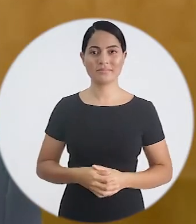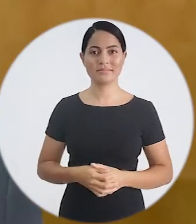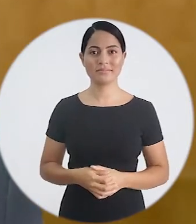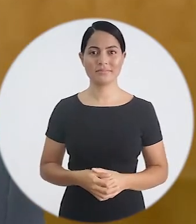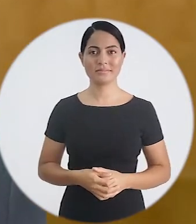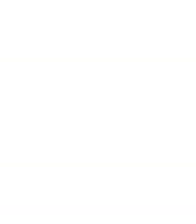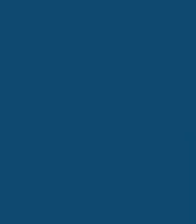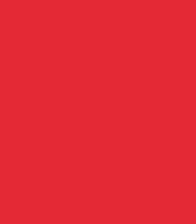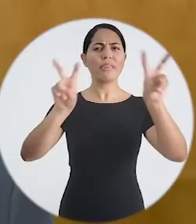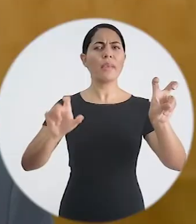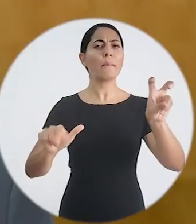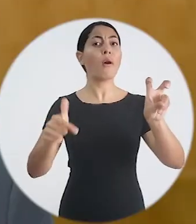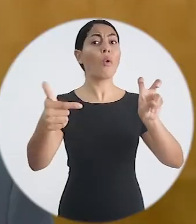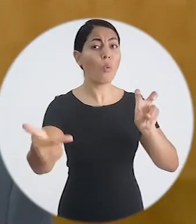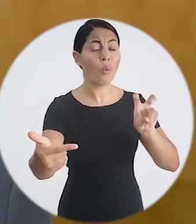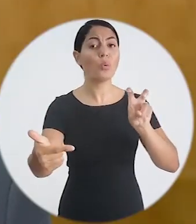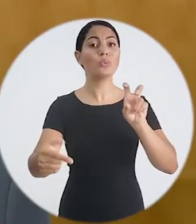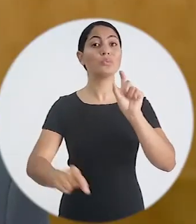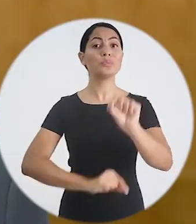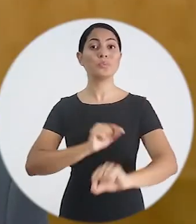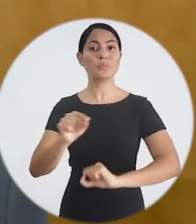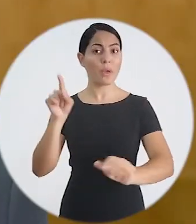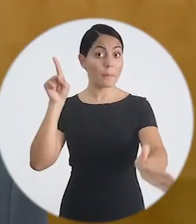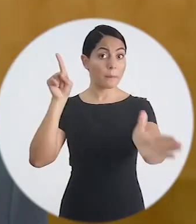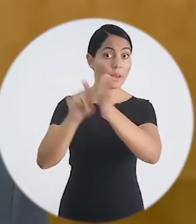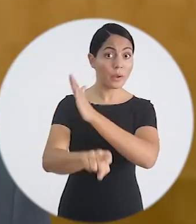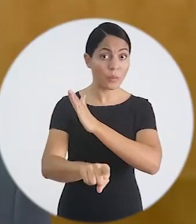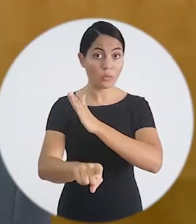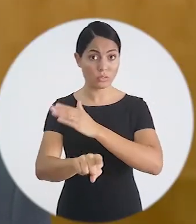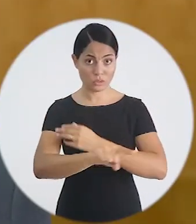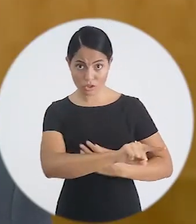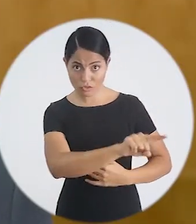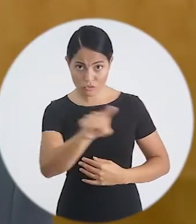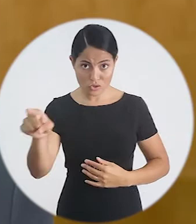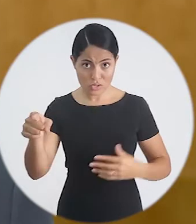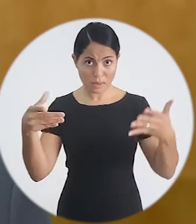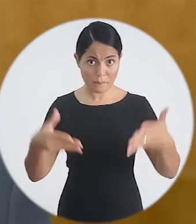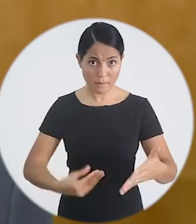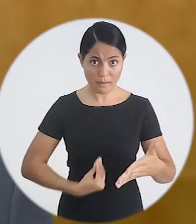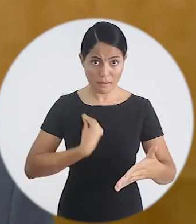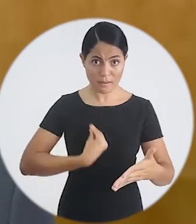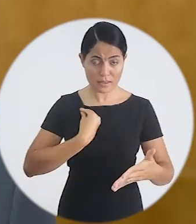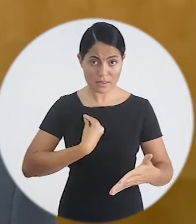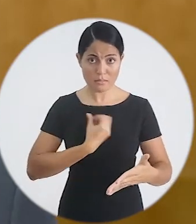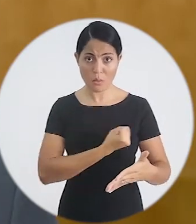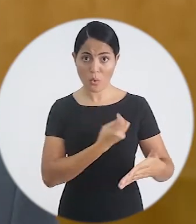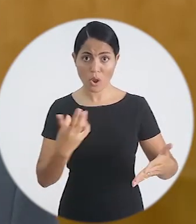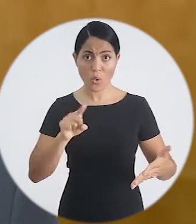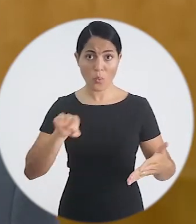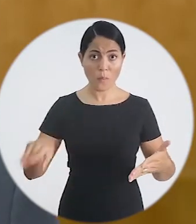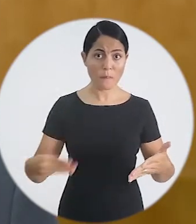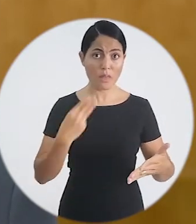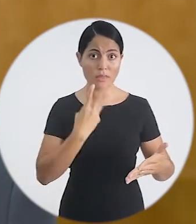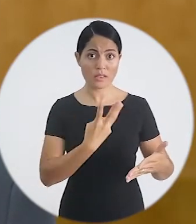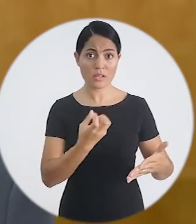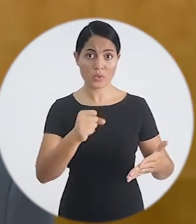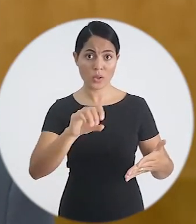site. Mudando de assunto, aí vai uma pergunta. Você faz parte dos nossos mais